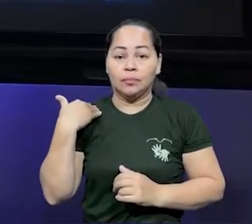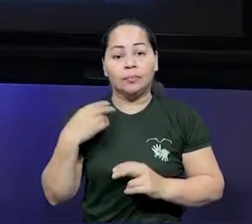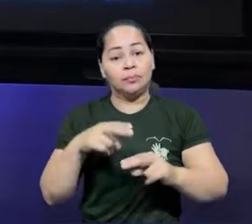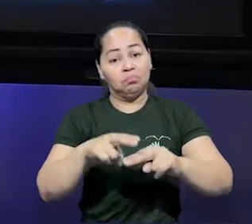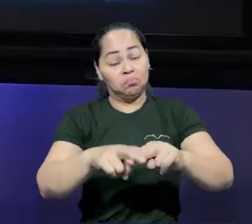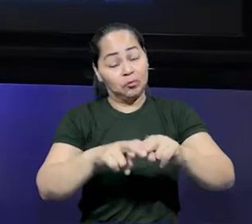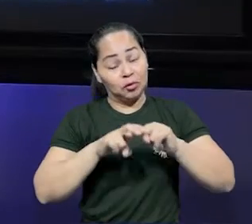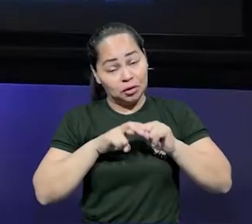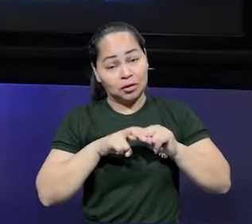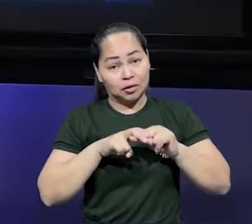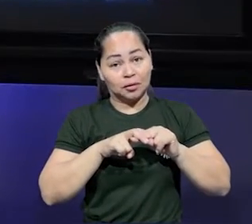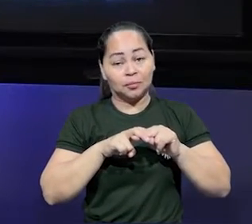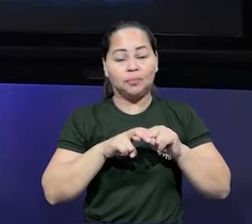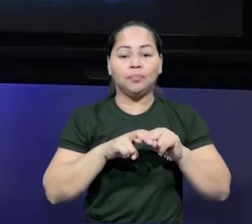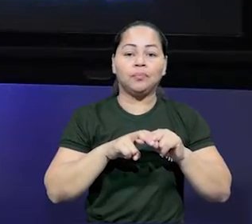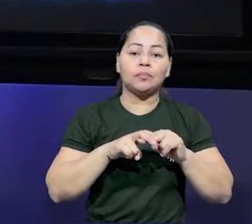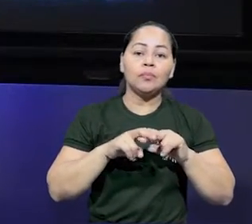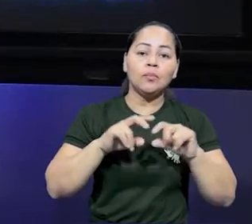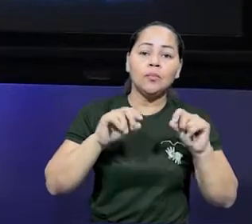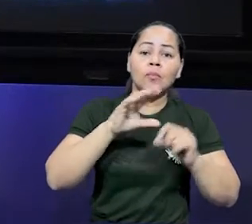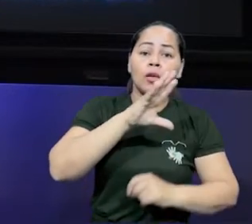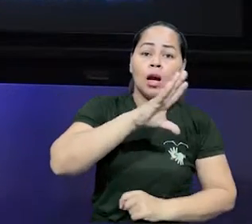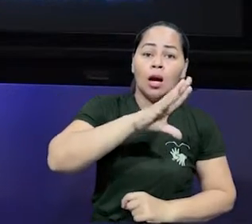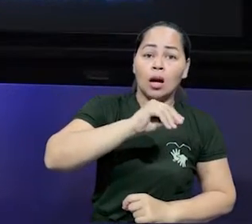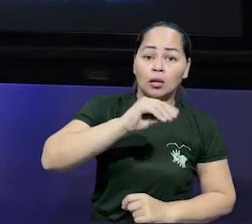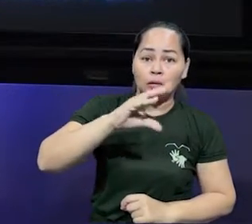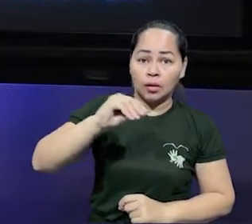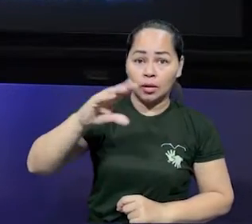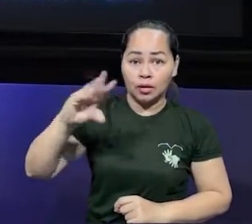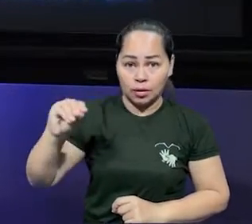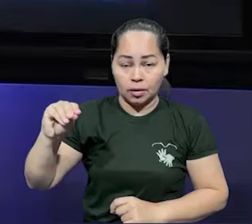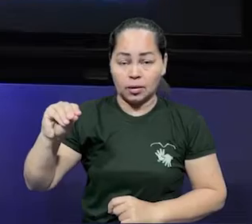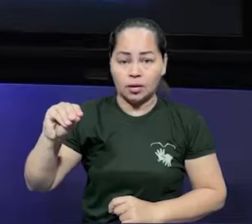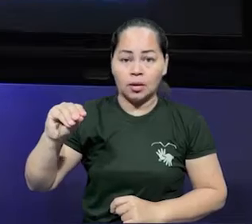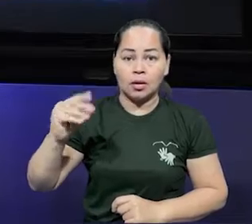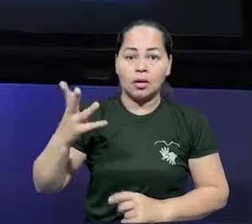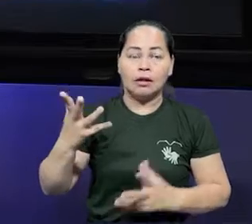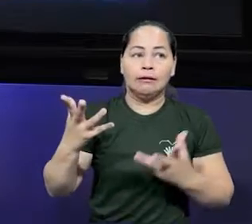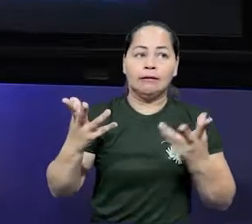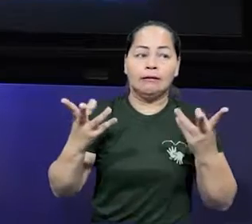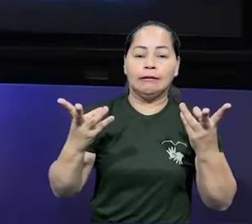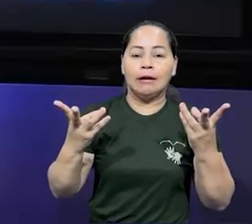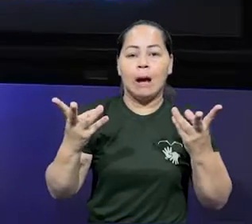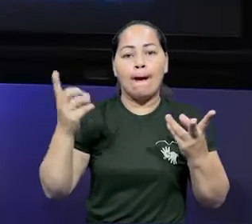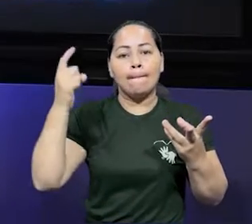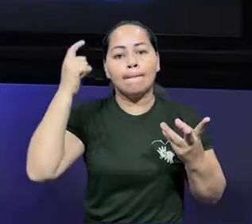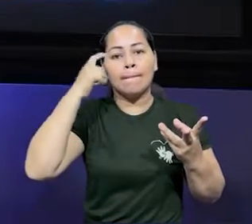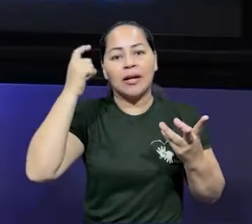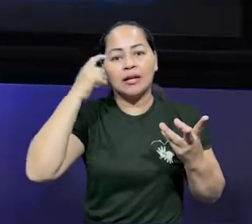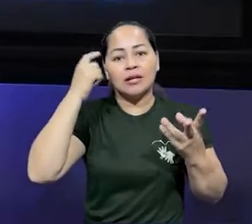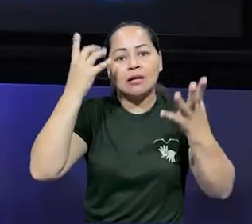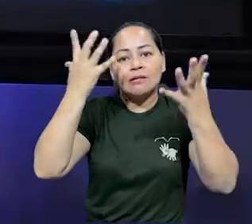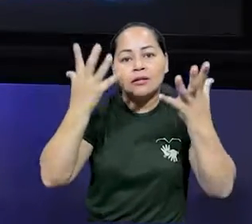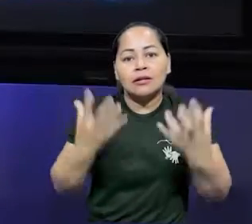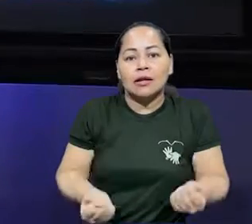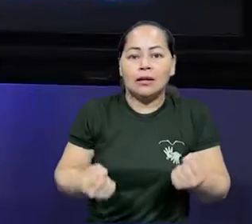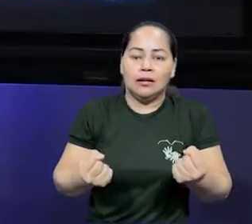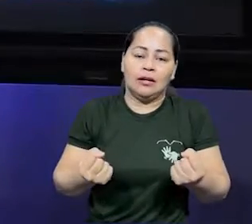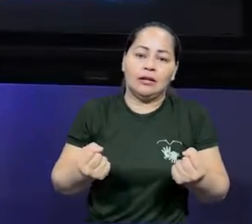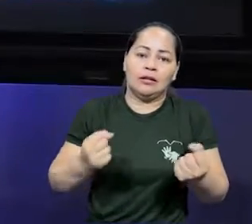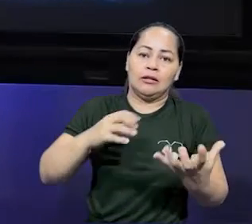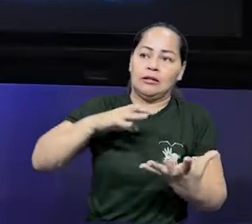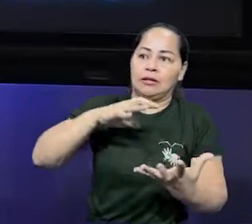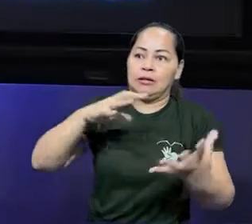Por isso, talvez, a adolescência, que é mais suscetível a viver os impactos